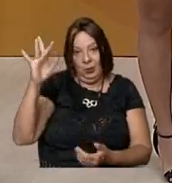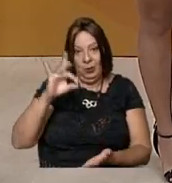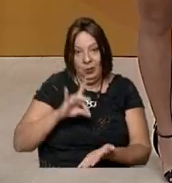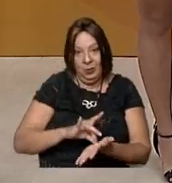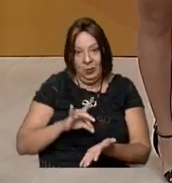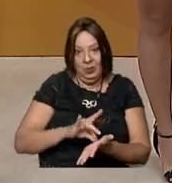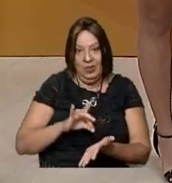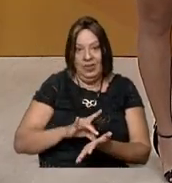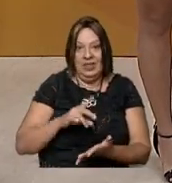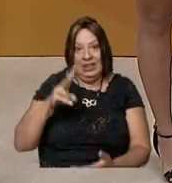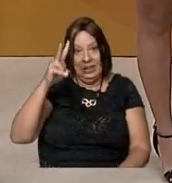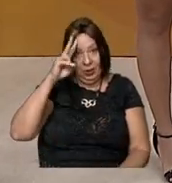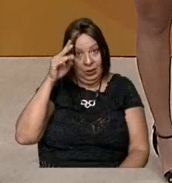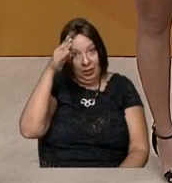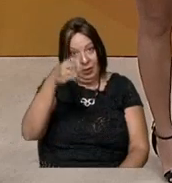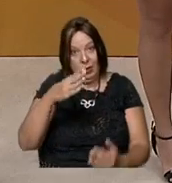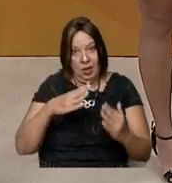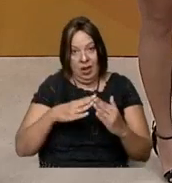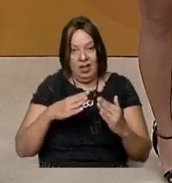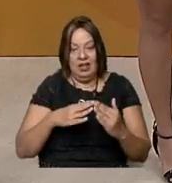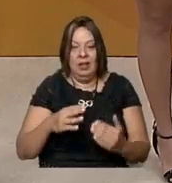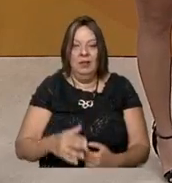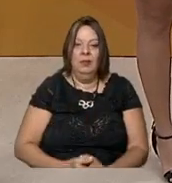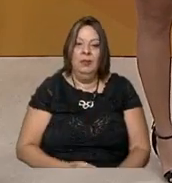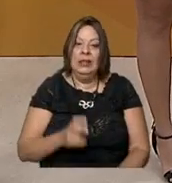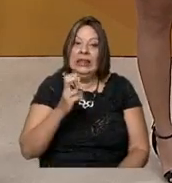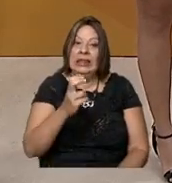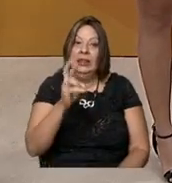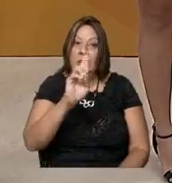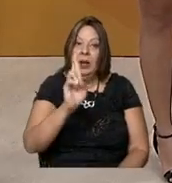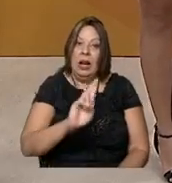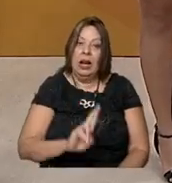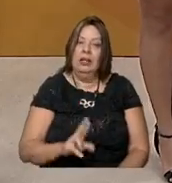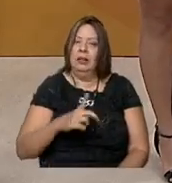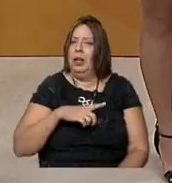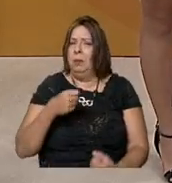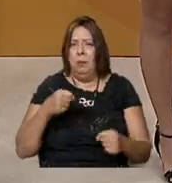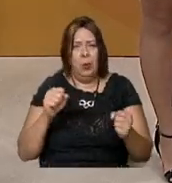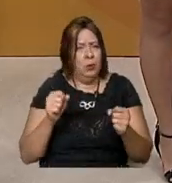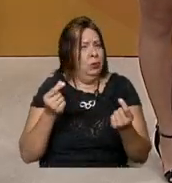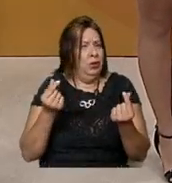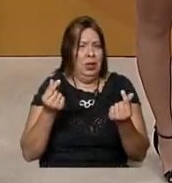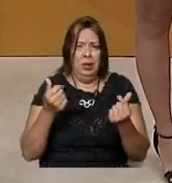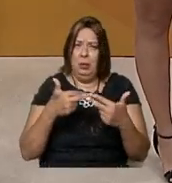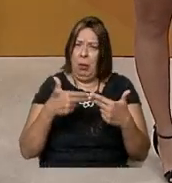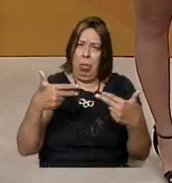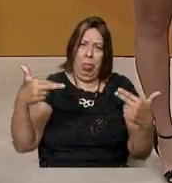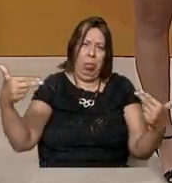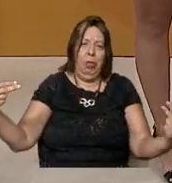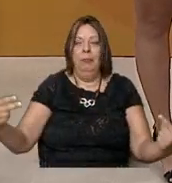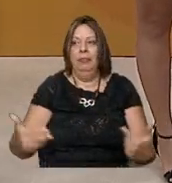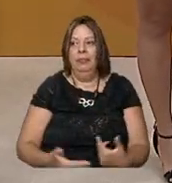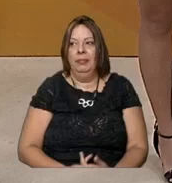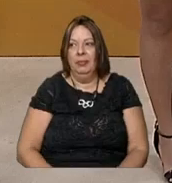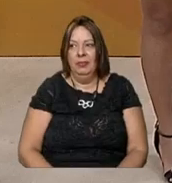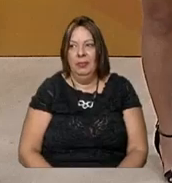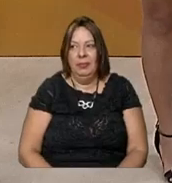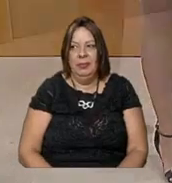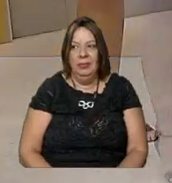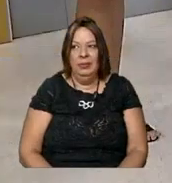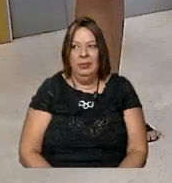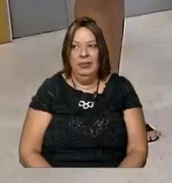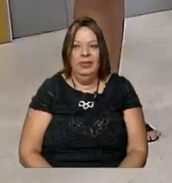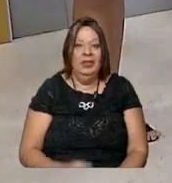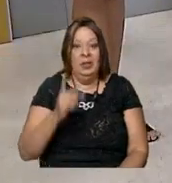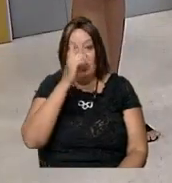Cap concretiza aí na sua casa com você. Só R$5 tem din-din, tem moto, tem muito prêmio bacana. Tem uma touro no quarto